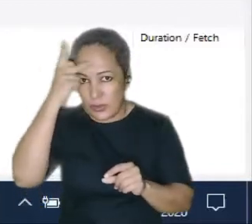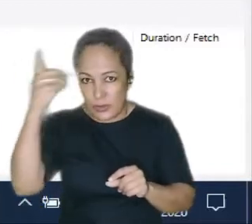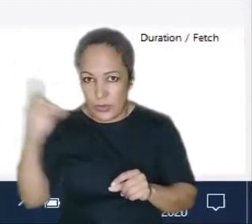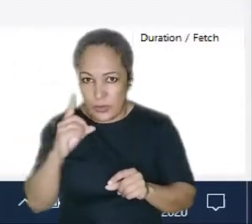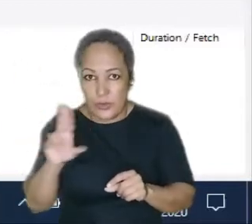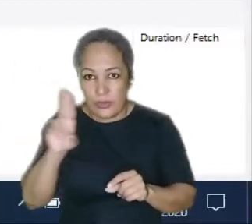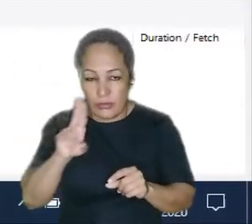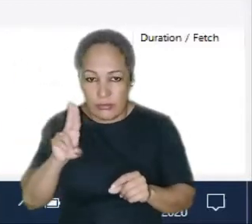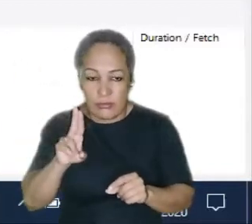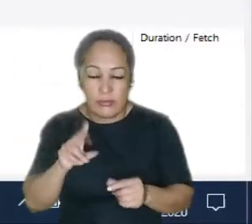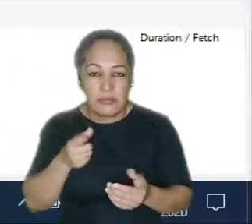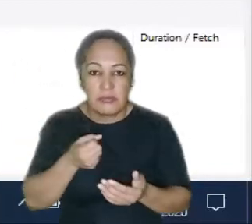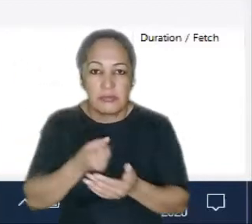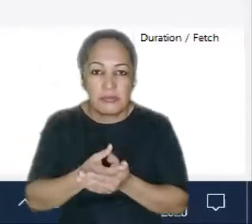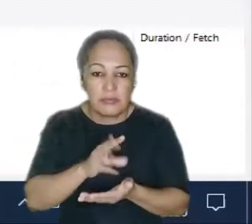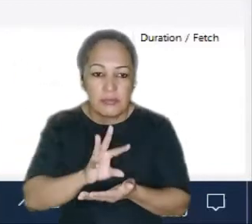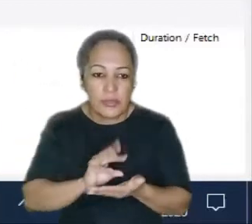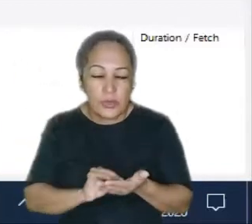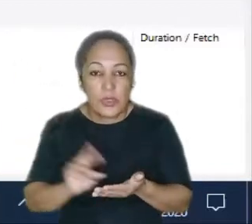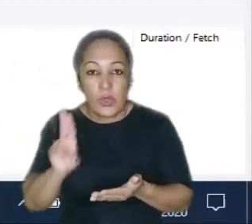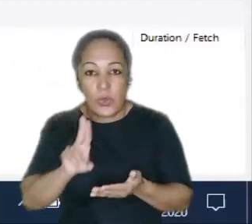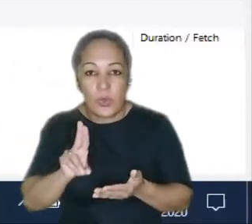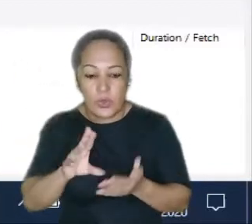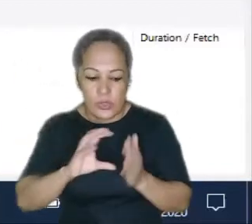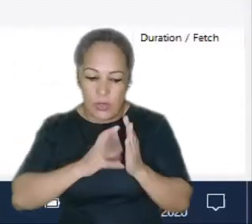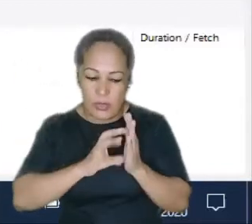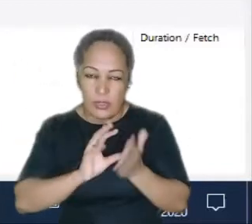Isso é um pequeno banco de dados relacionado a uma agência bancária.